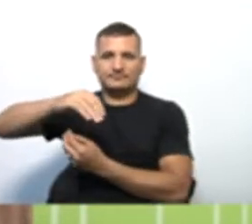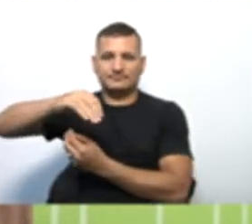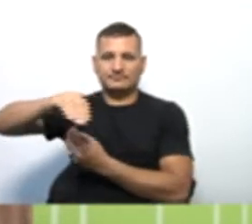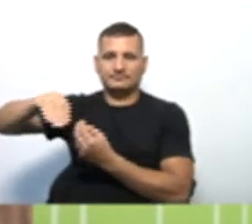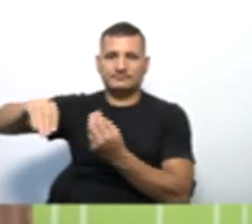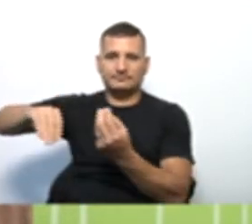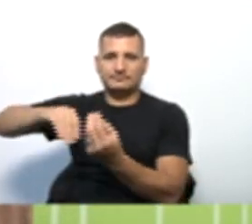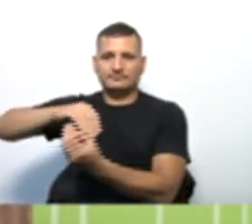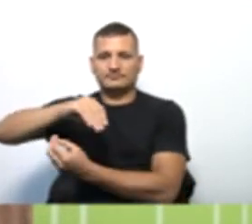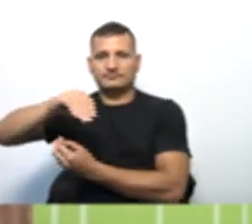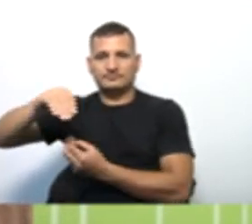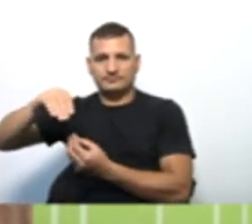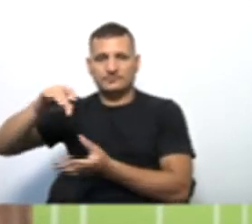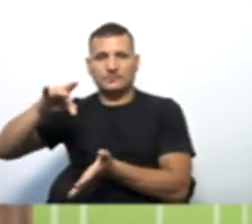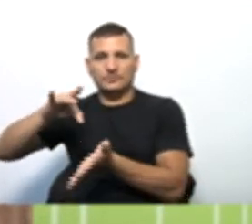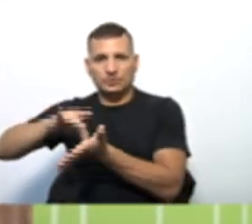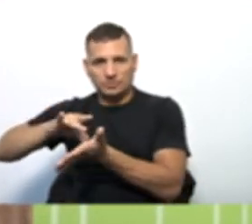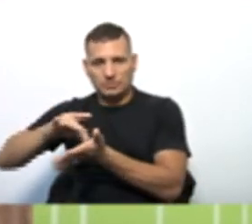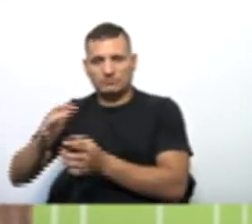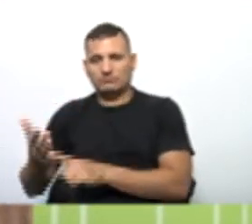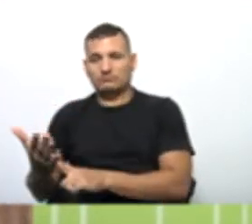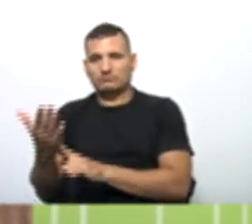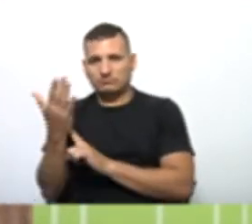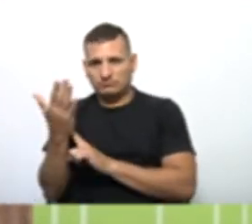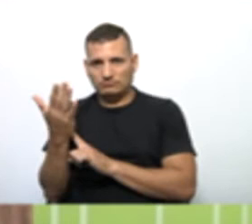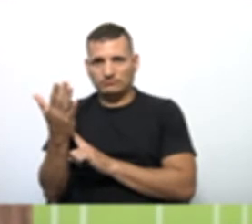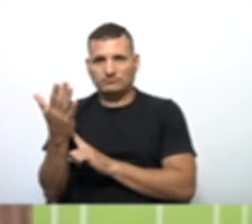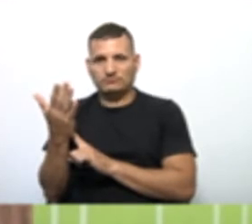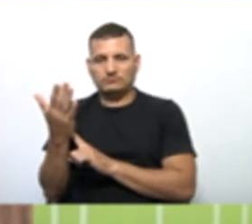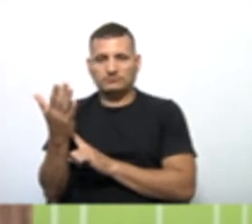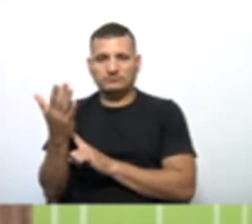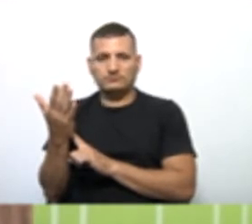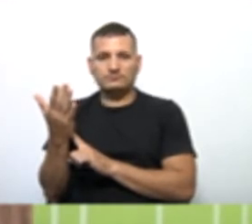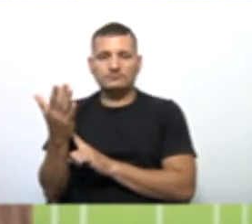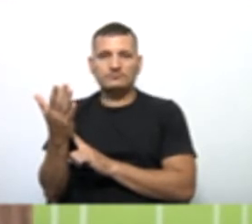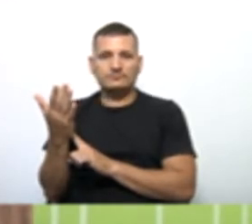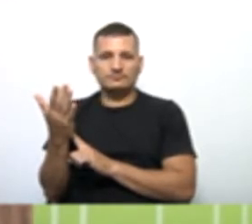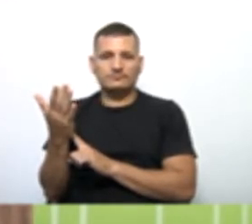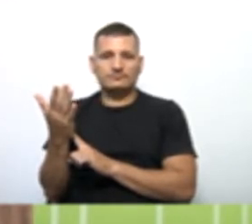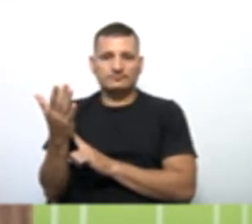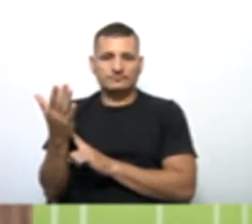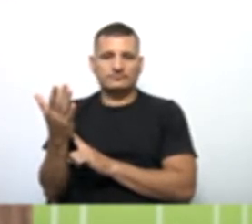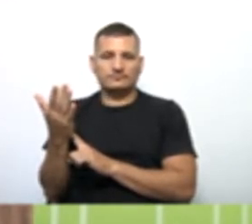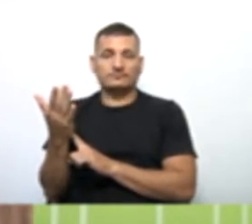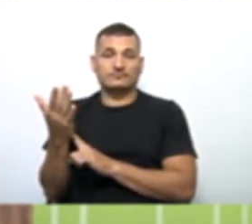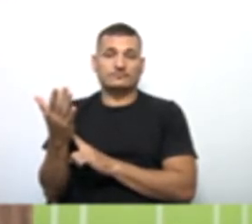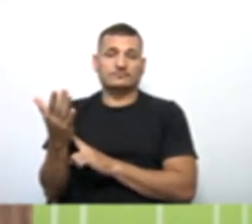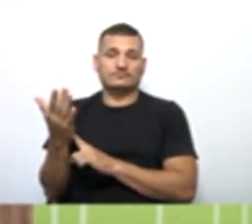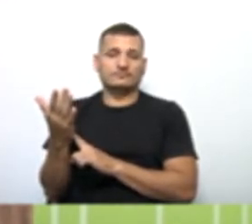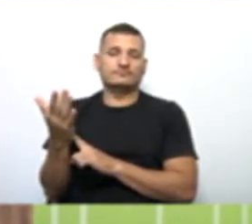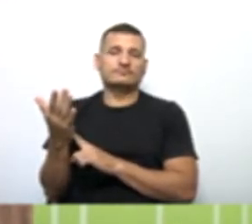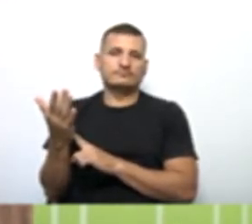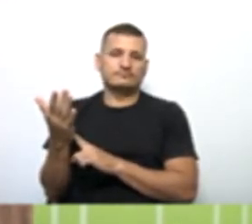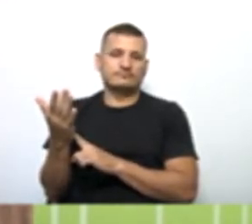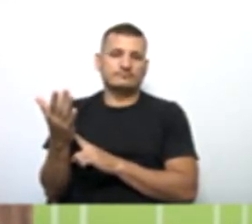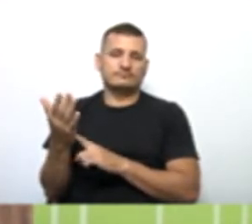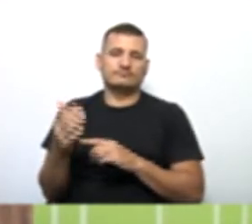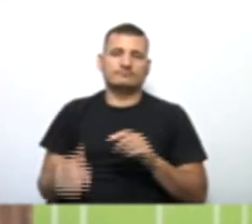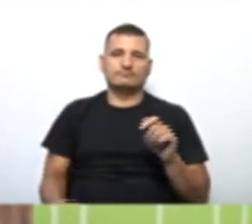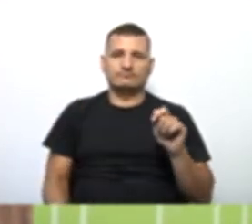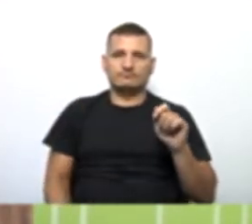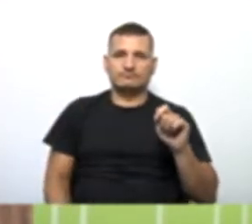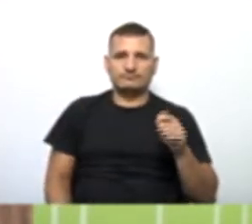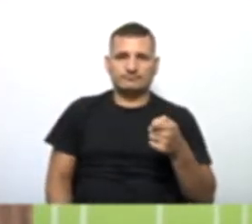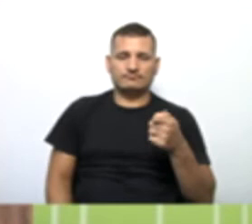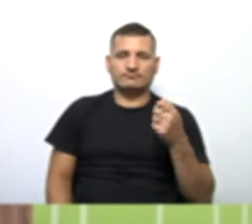voltada ao estado original e, portanto, é interpretada. Então, reparem que existe um processo agora com duas chaves, né? Uma pública e uma